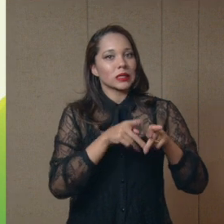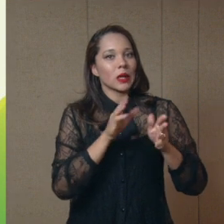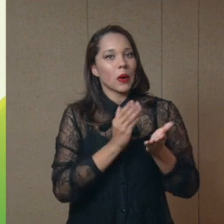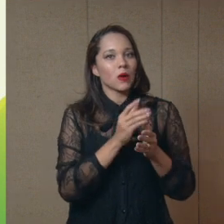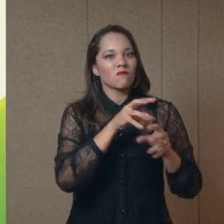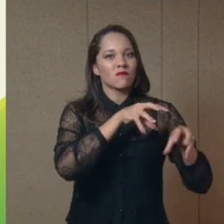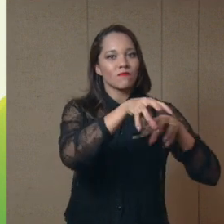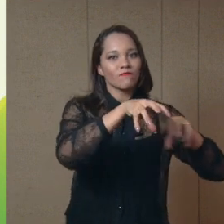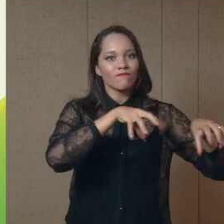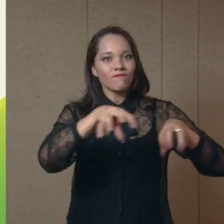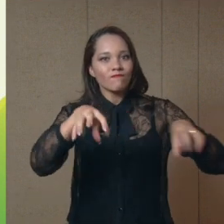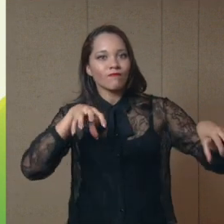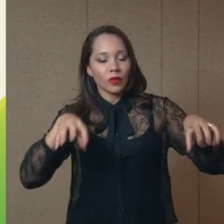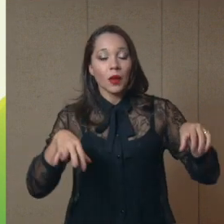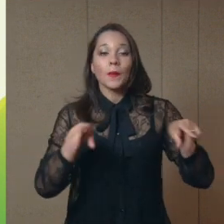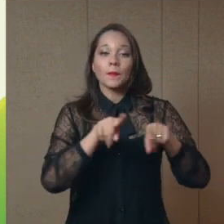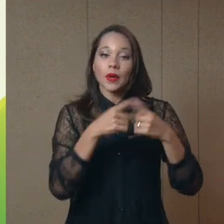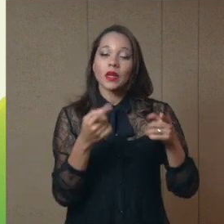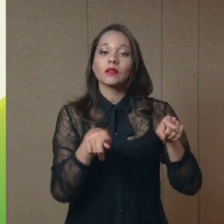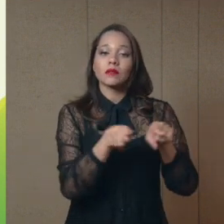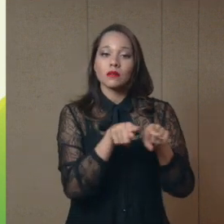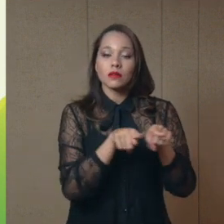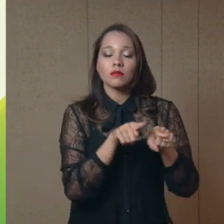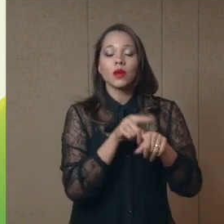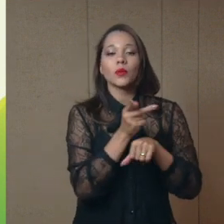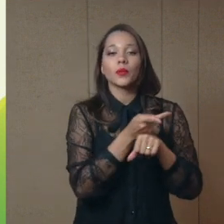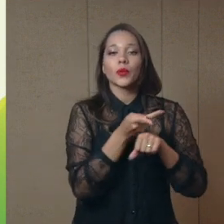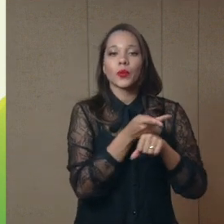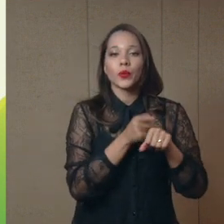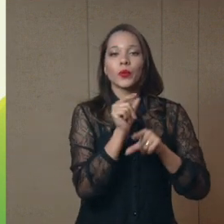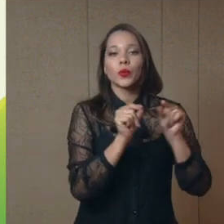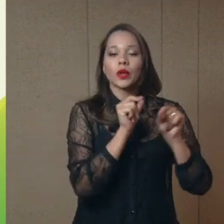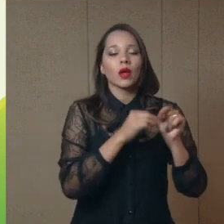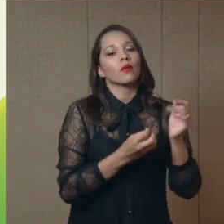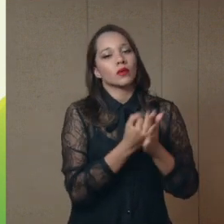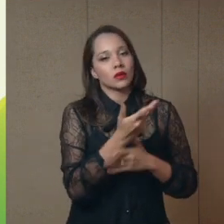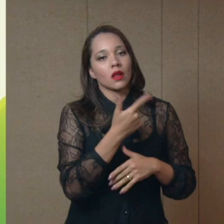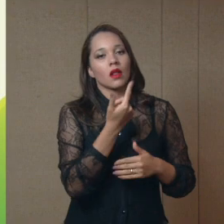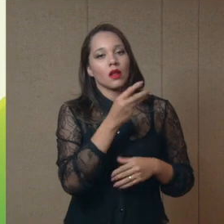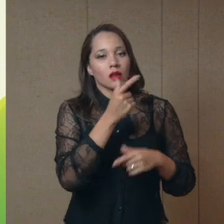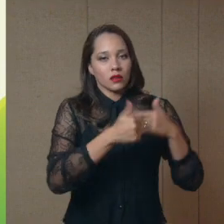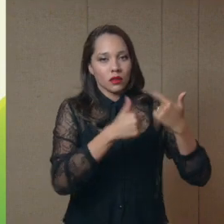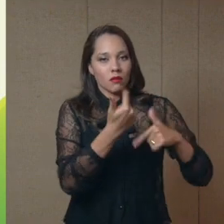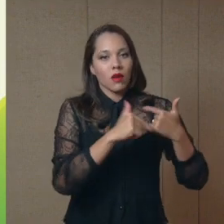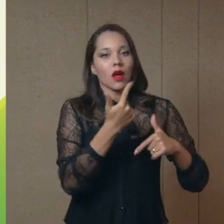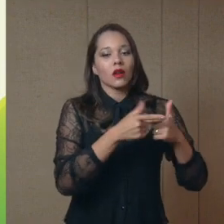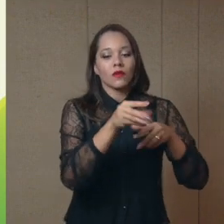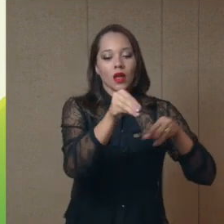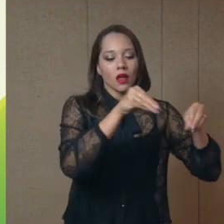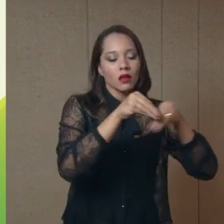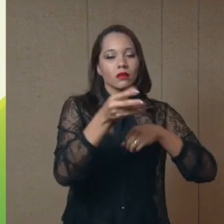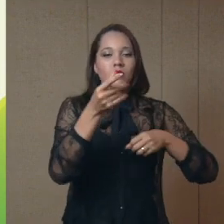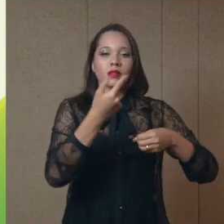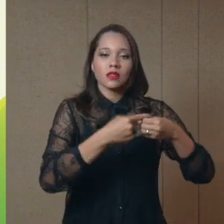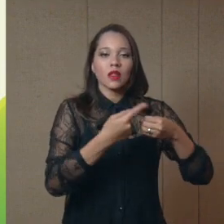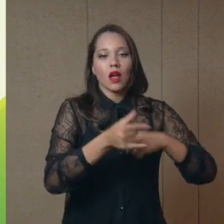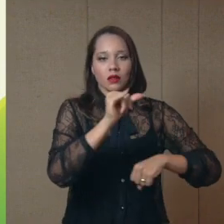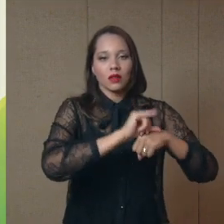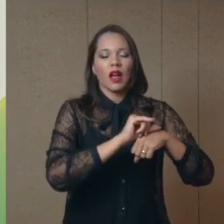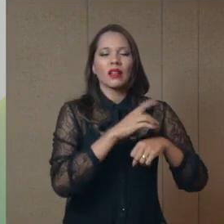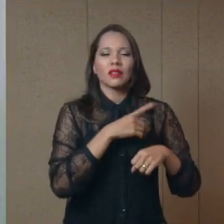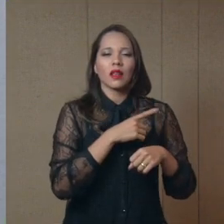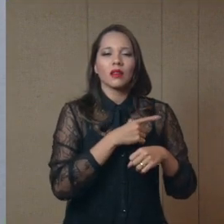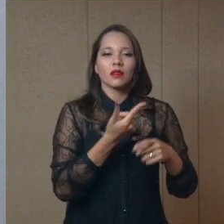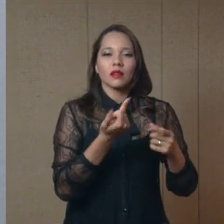diz concentrada mas que também muitas vezes procuram a essa oferta de serviço nas cidades maiores e a gente tem cidades